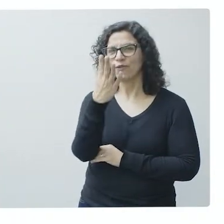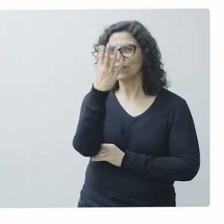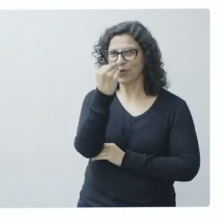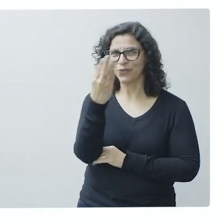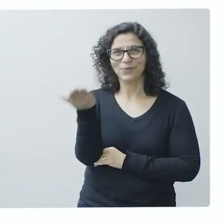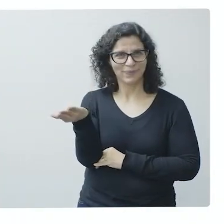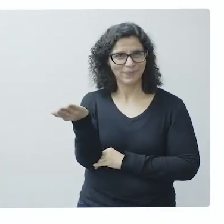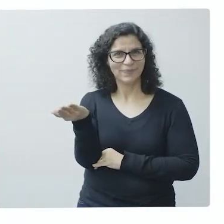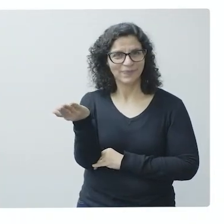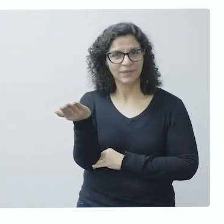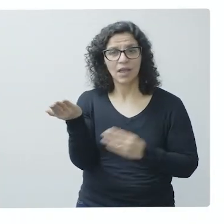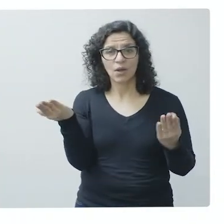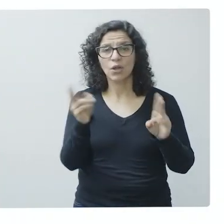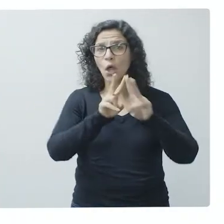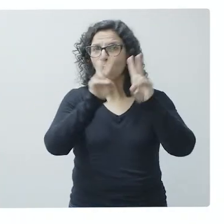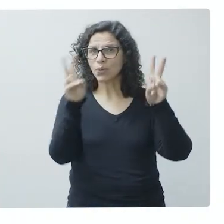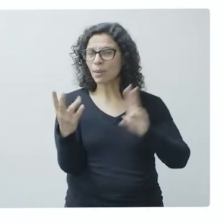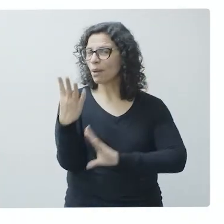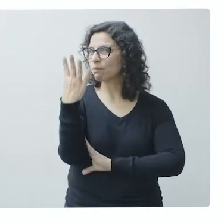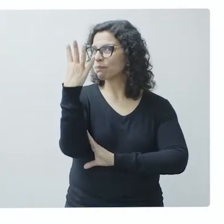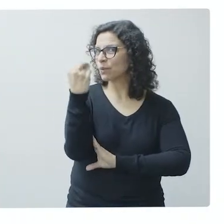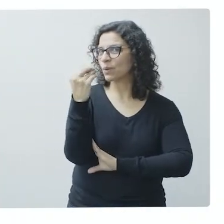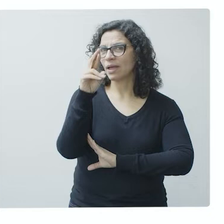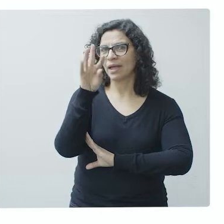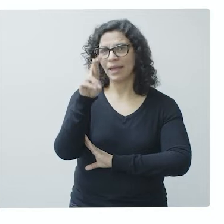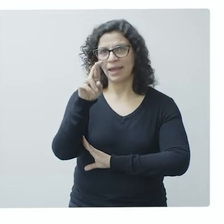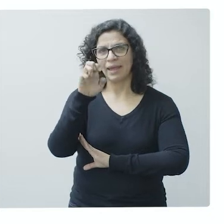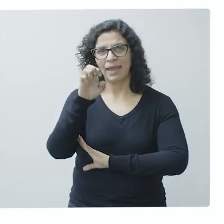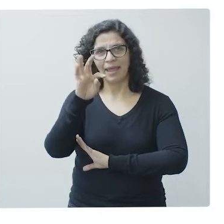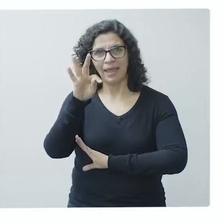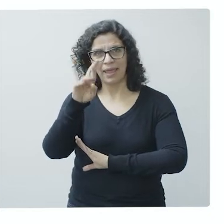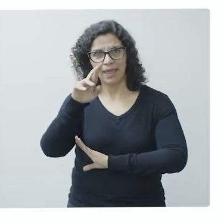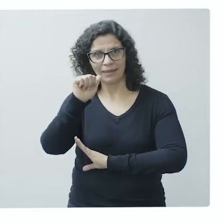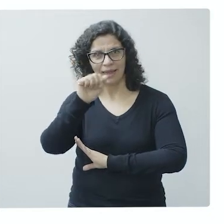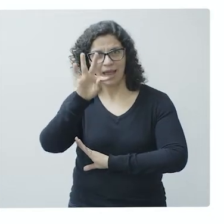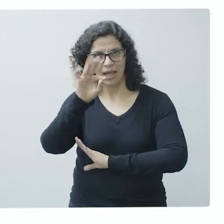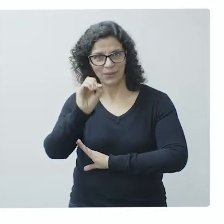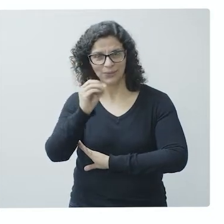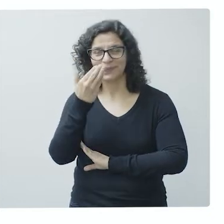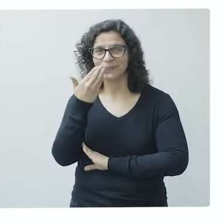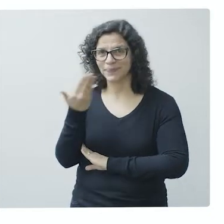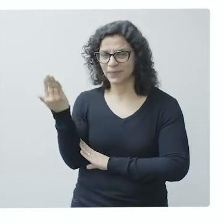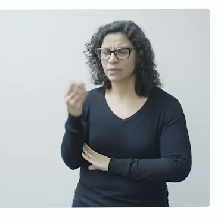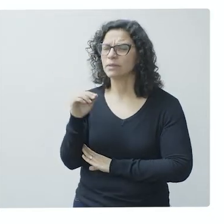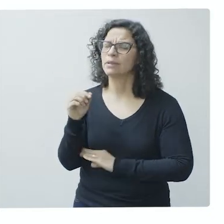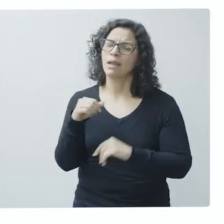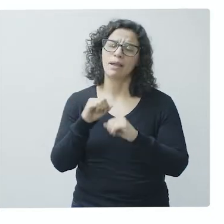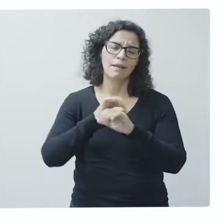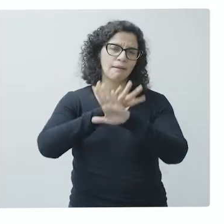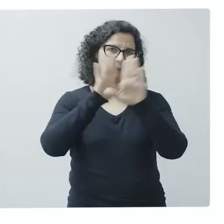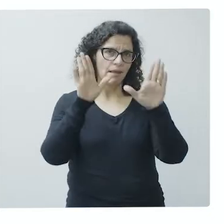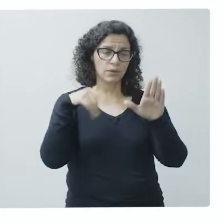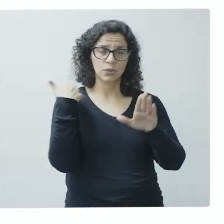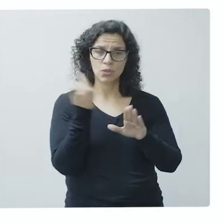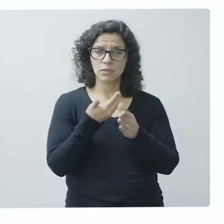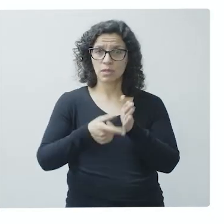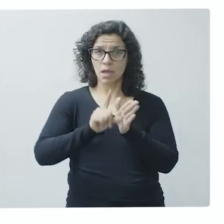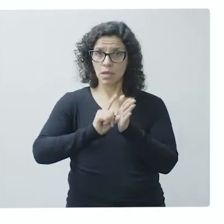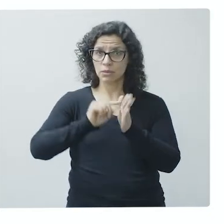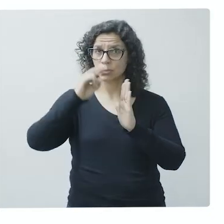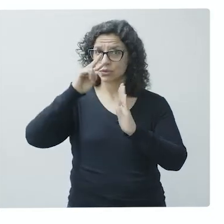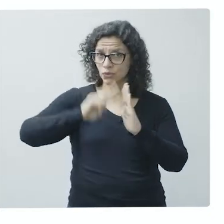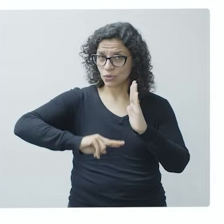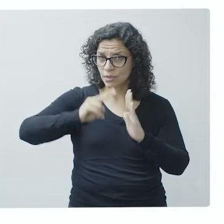Retrato. Olha só, o título do nosso poema é Retrato. Claro que nós, antes de iniciarmos, nós precisamos fazer o